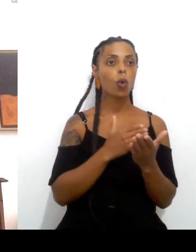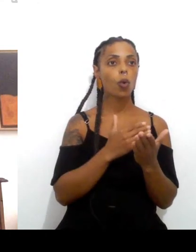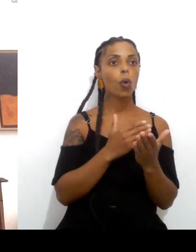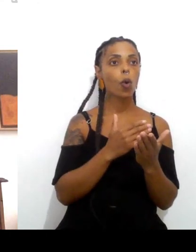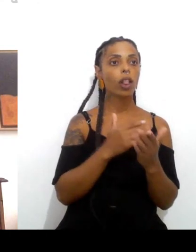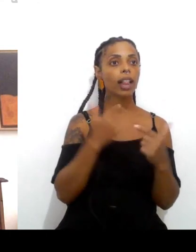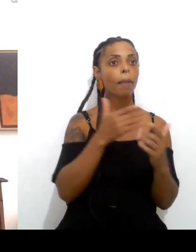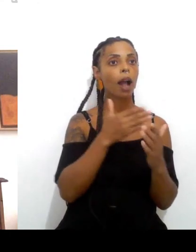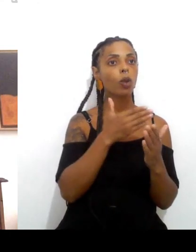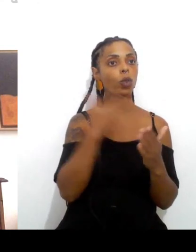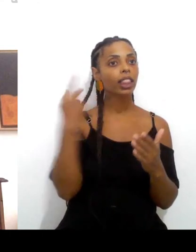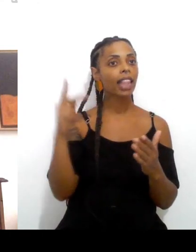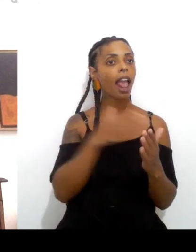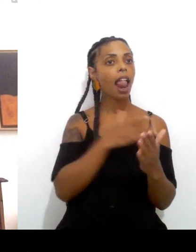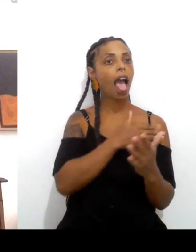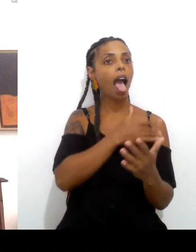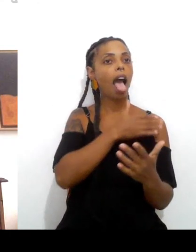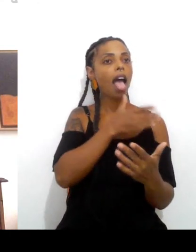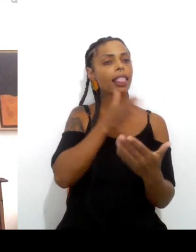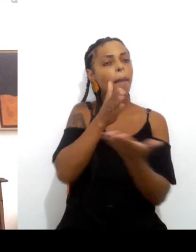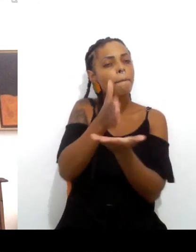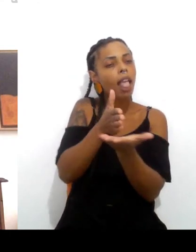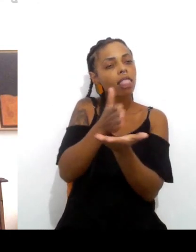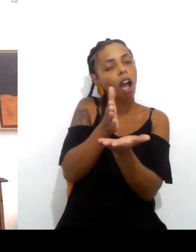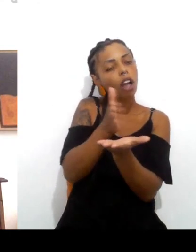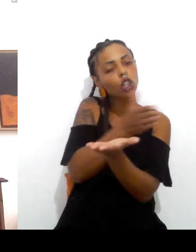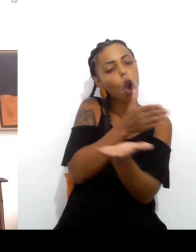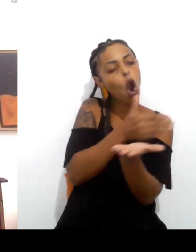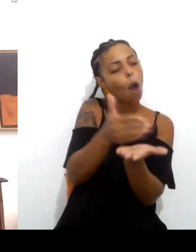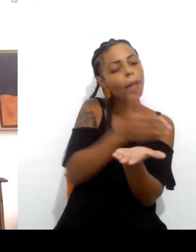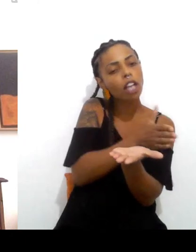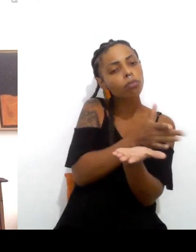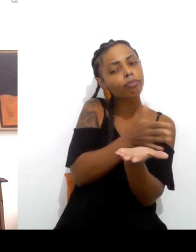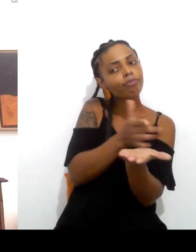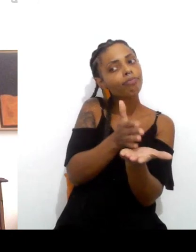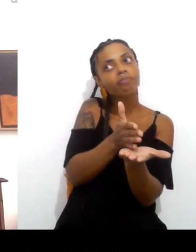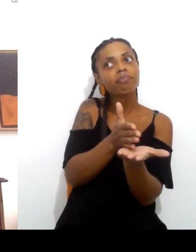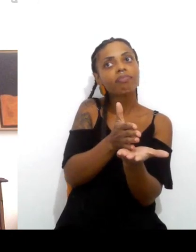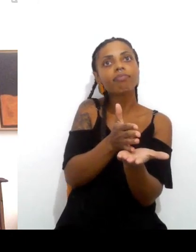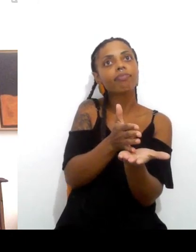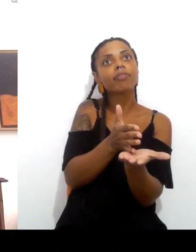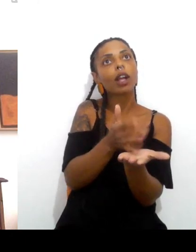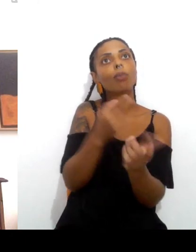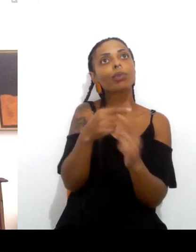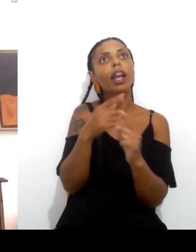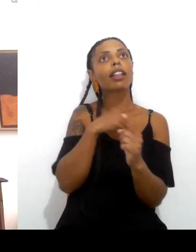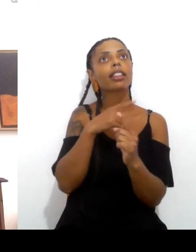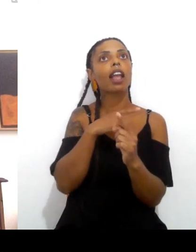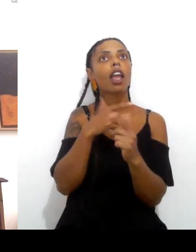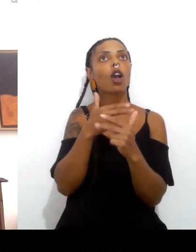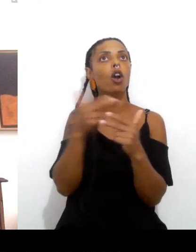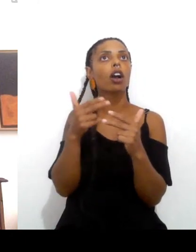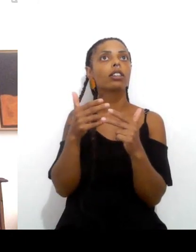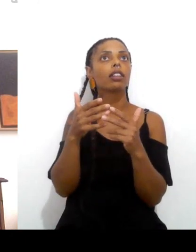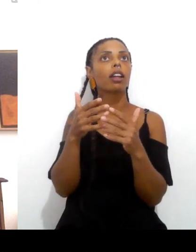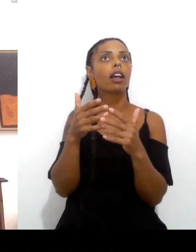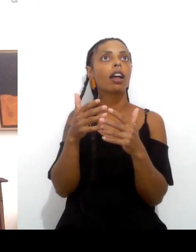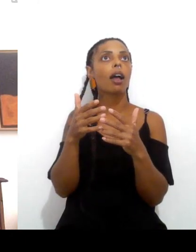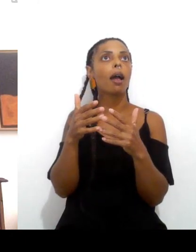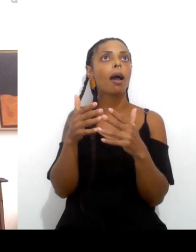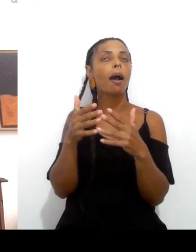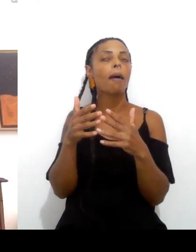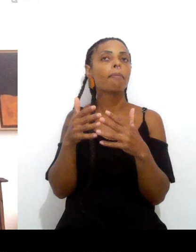porque ele tinha sistemas maiores como o Papa a